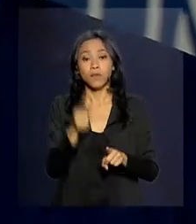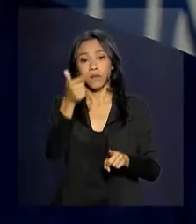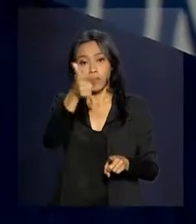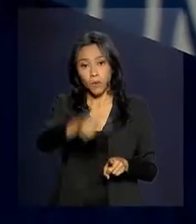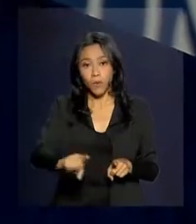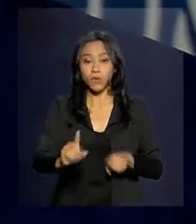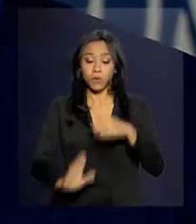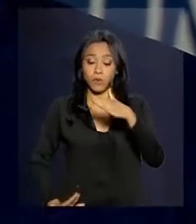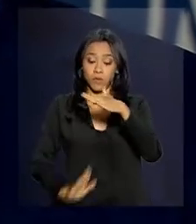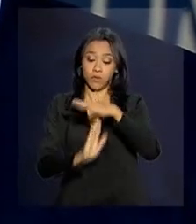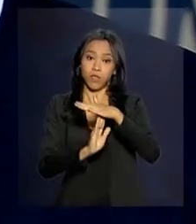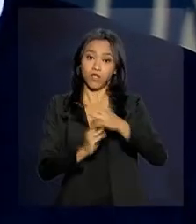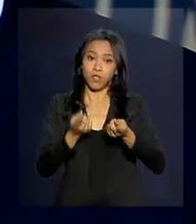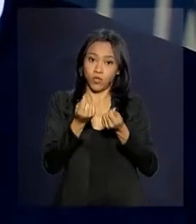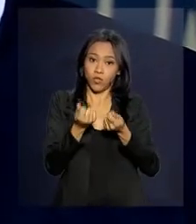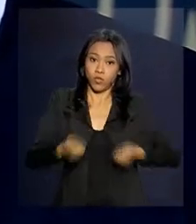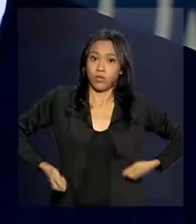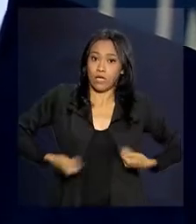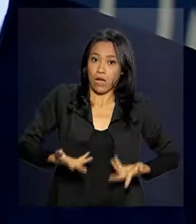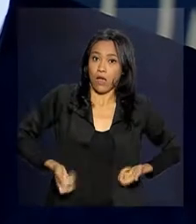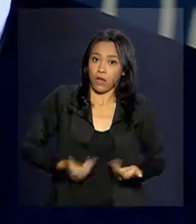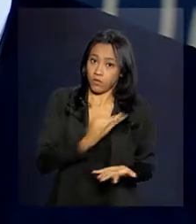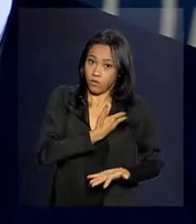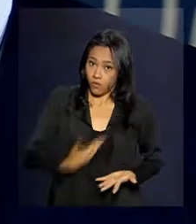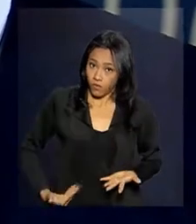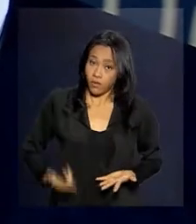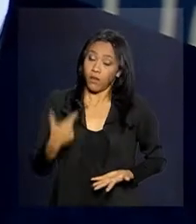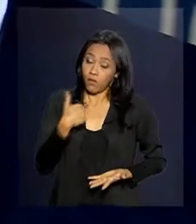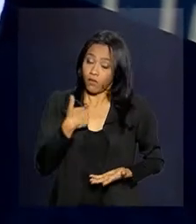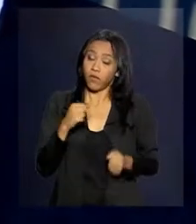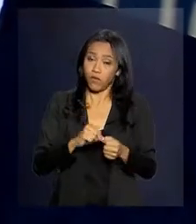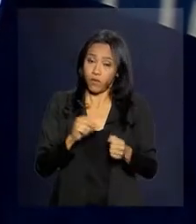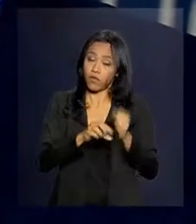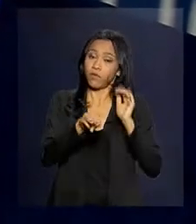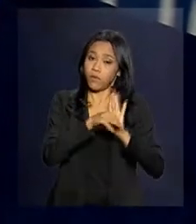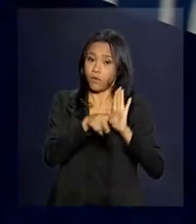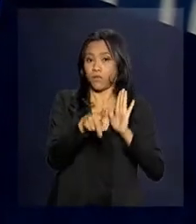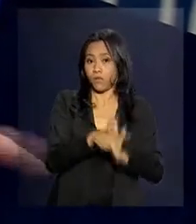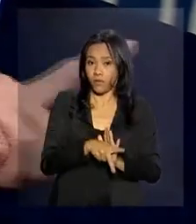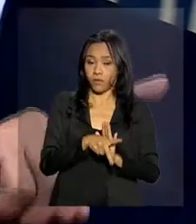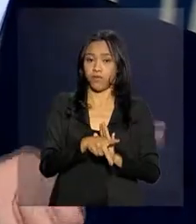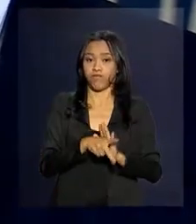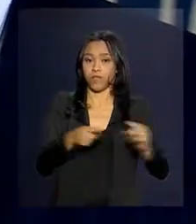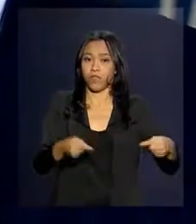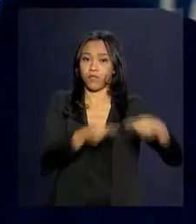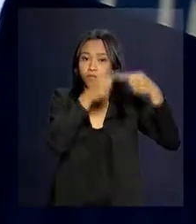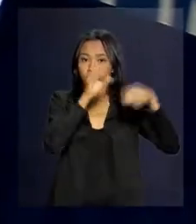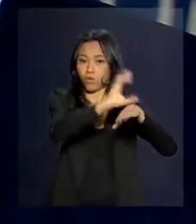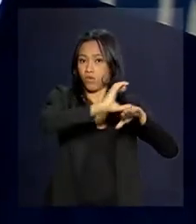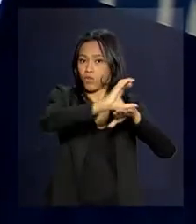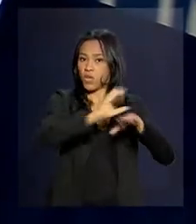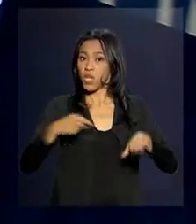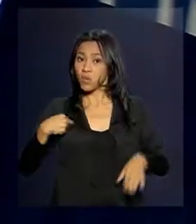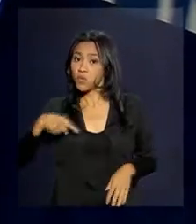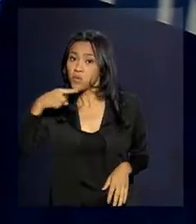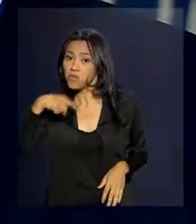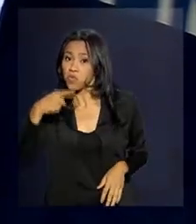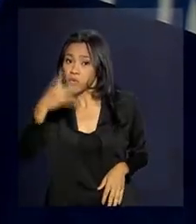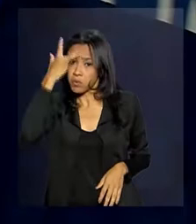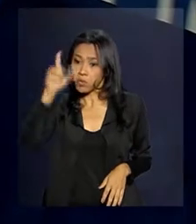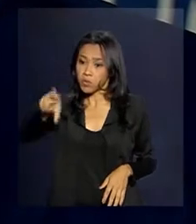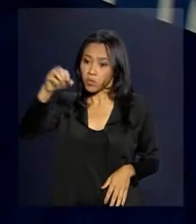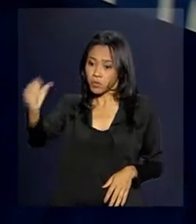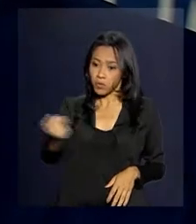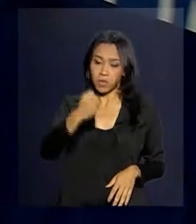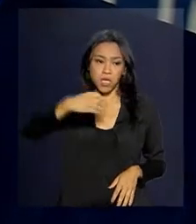do teto de gastos públicos isto foi feito por meio de uma emenda constitucional eu duvido que alguém seja eleito e tente